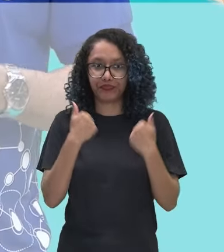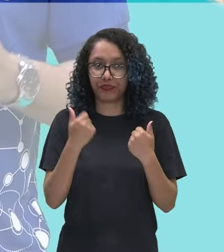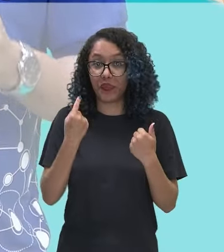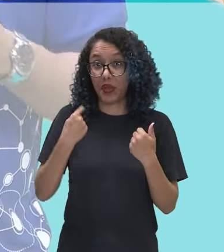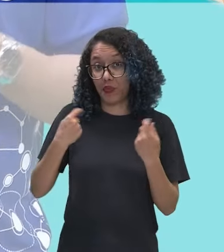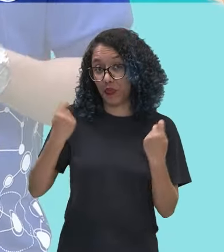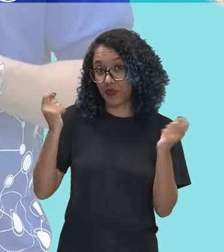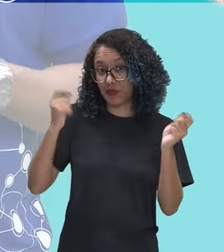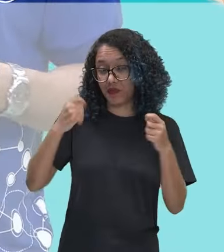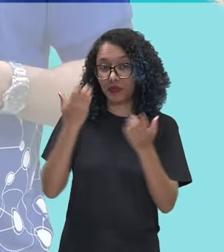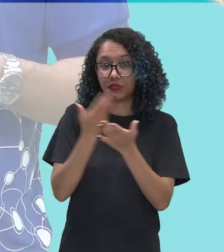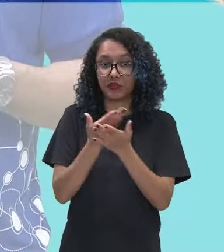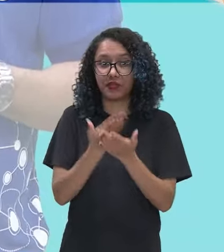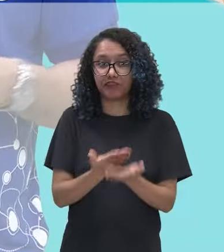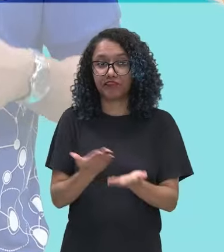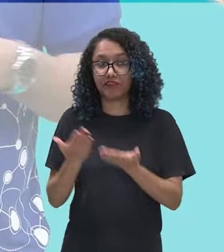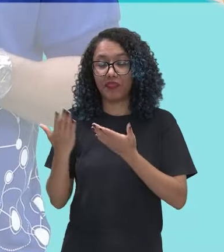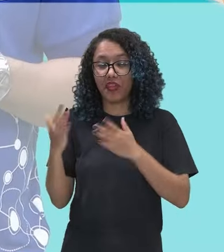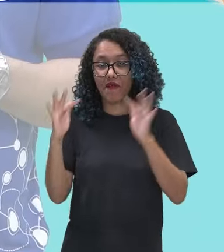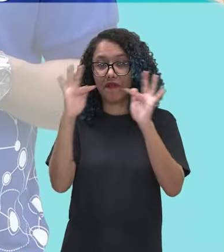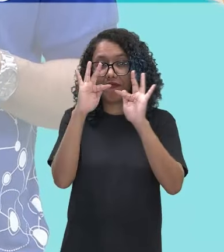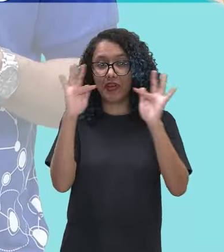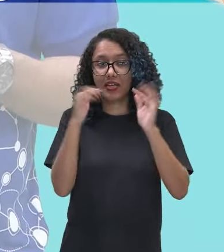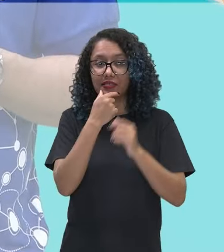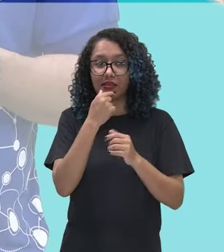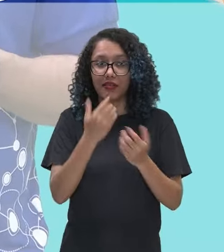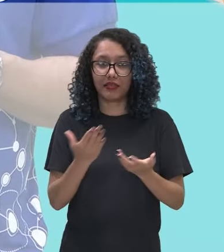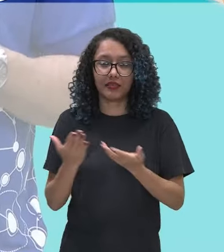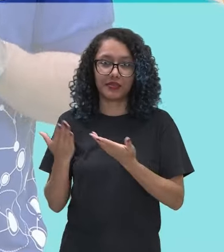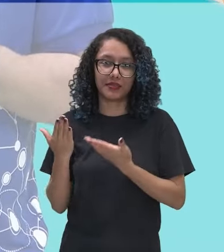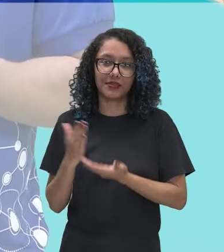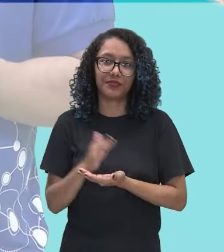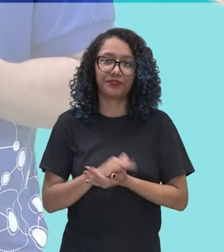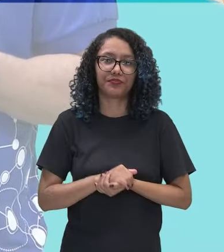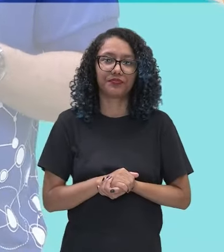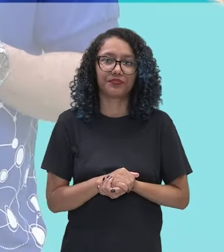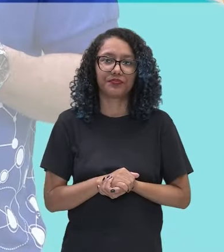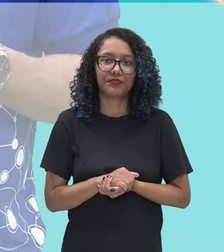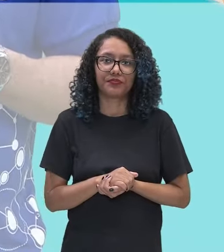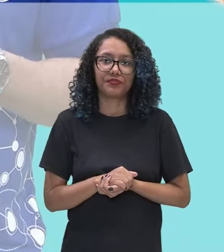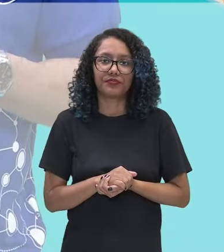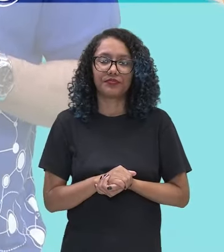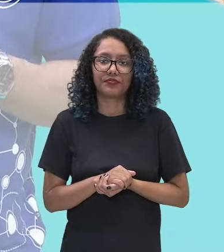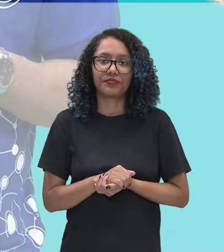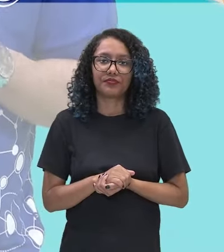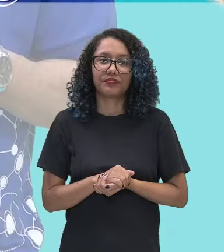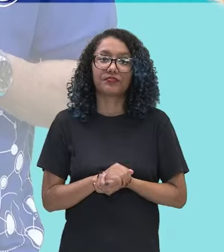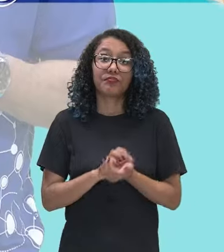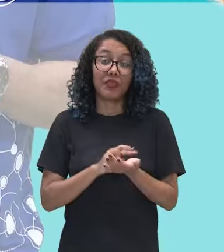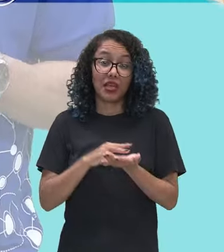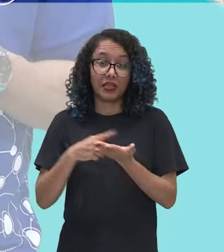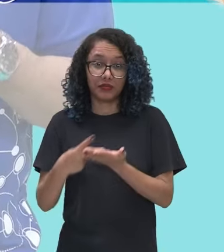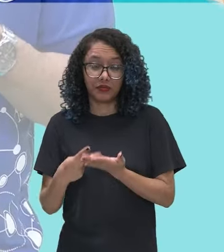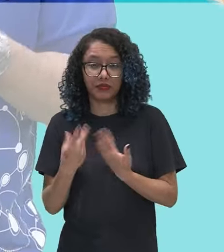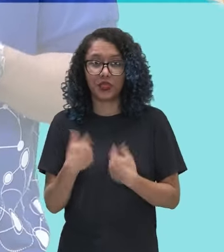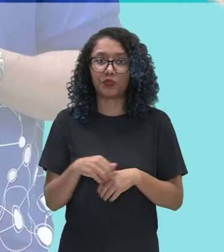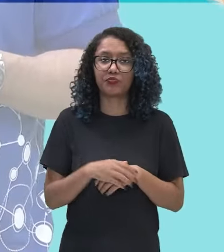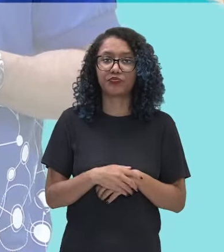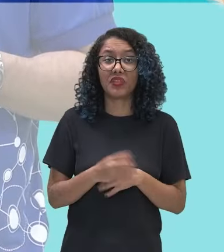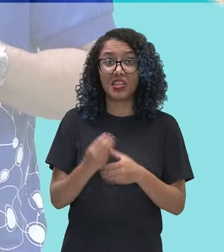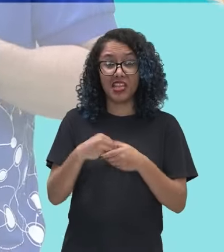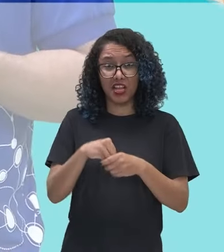temos aqui, né, de contemporary challenges of bodily practice in society include. Então, na nossa prática contemporânea, né, nossa